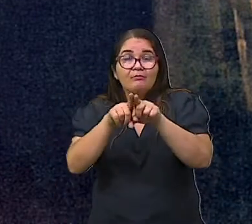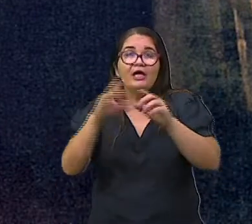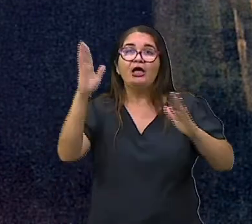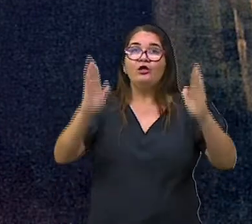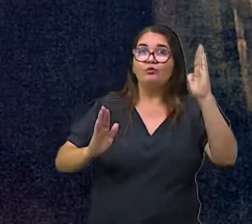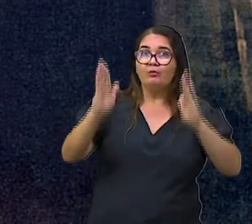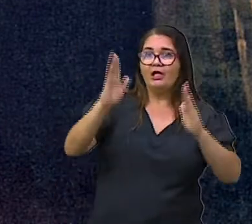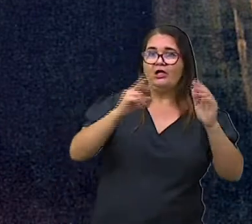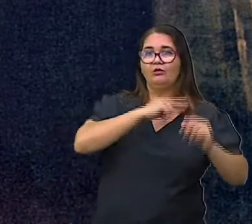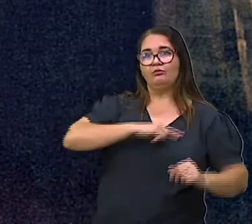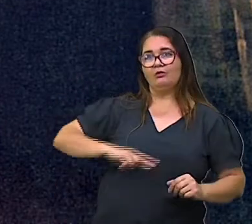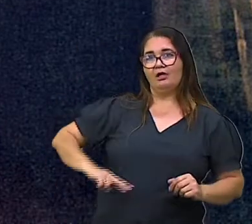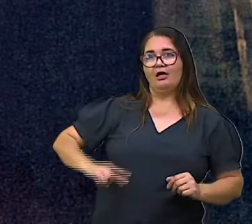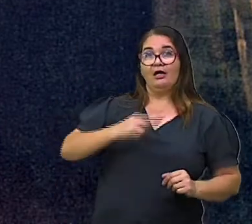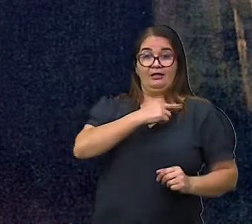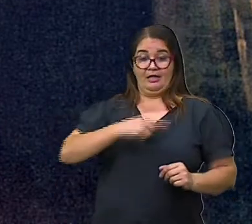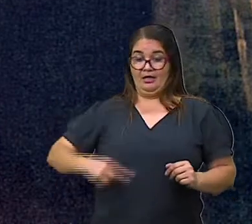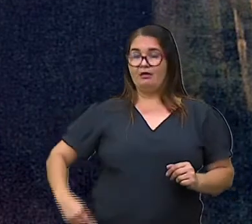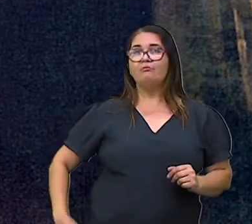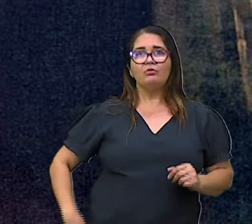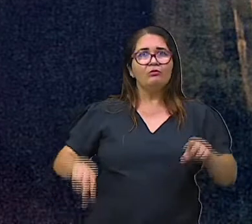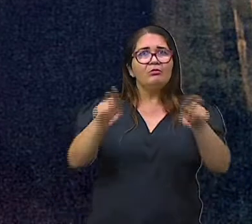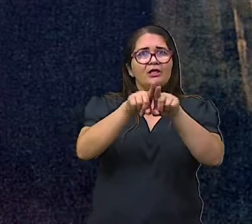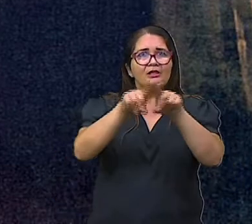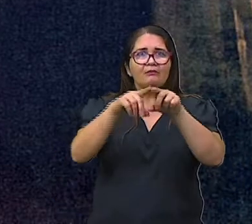15 de novembro de